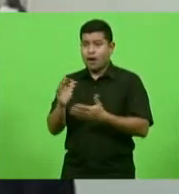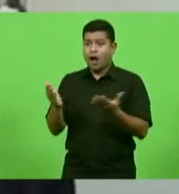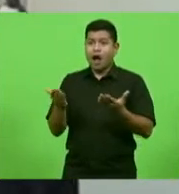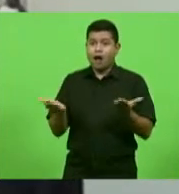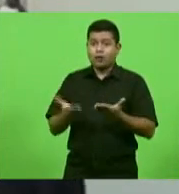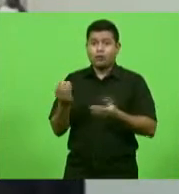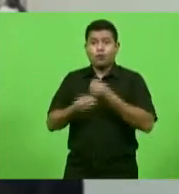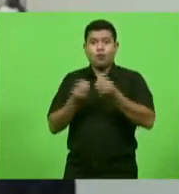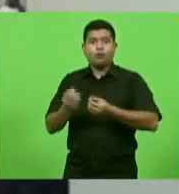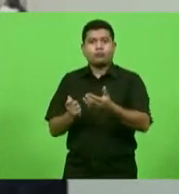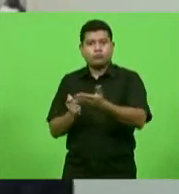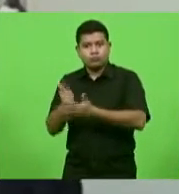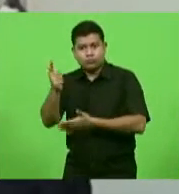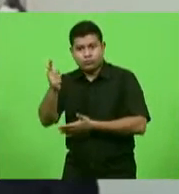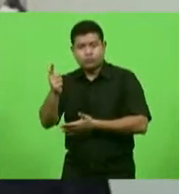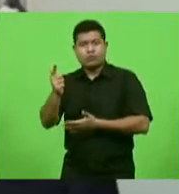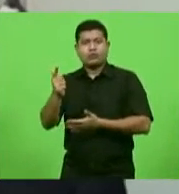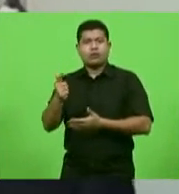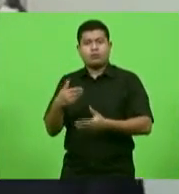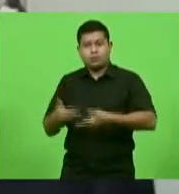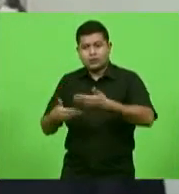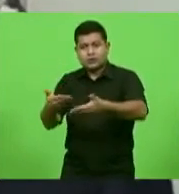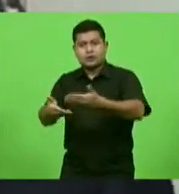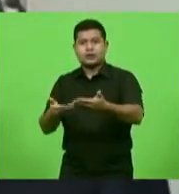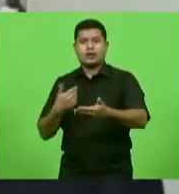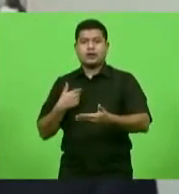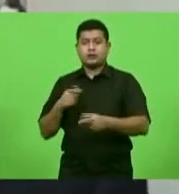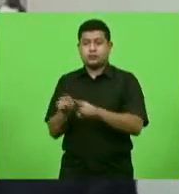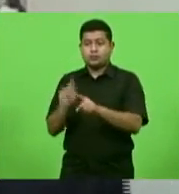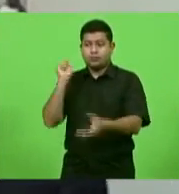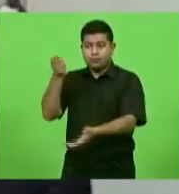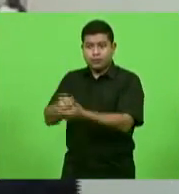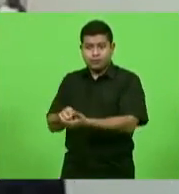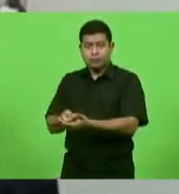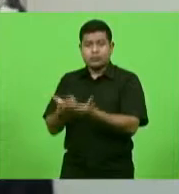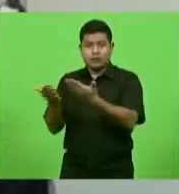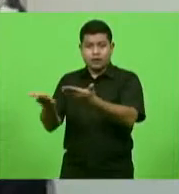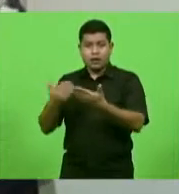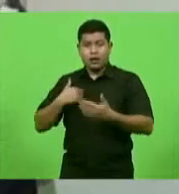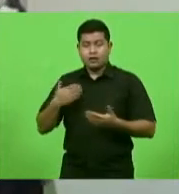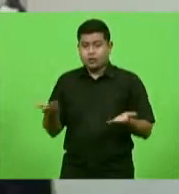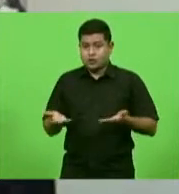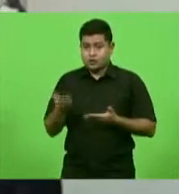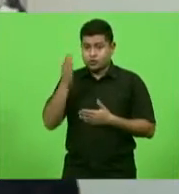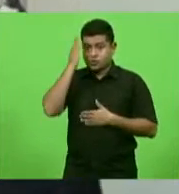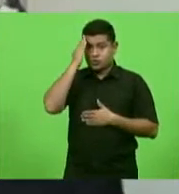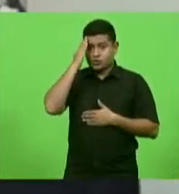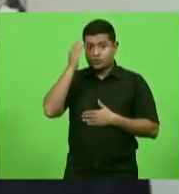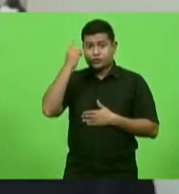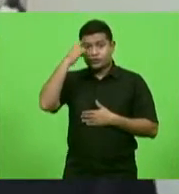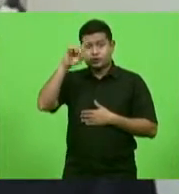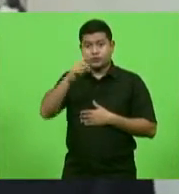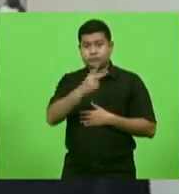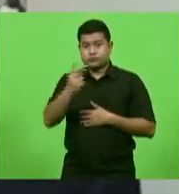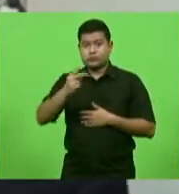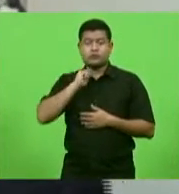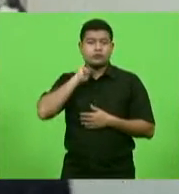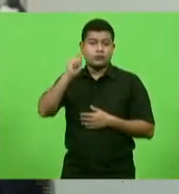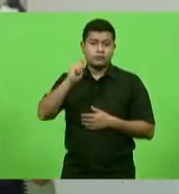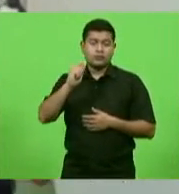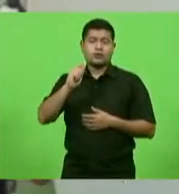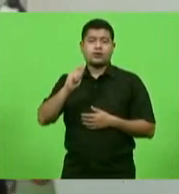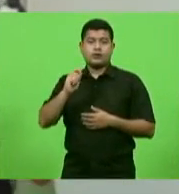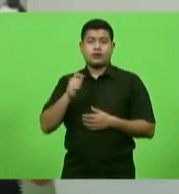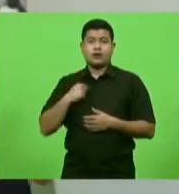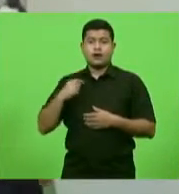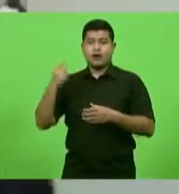de pagamento foi que o governador tomou ciência nesse dia 22 de abril, quando ele colocou essa data